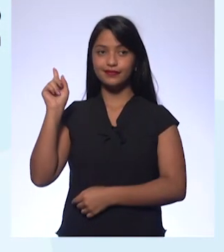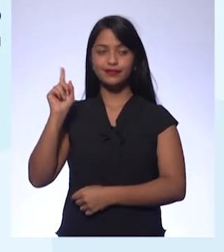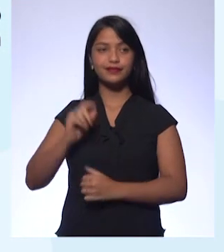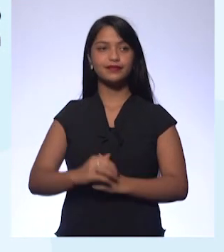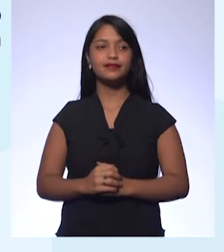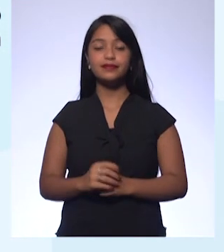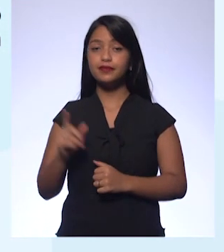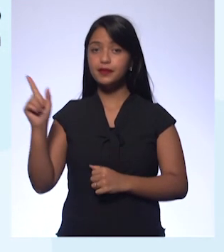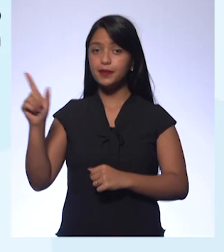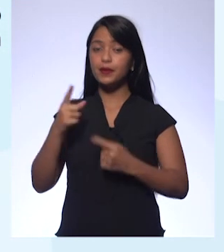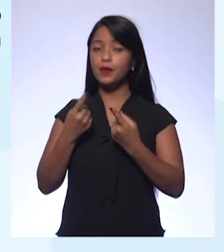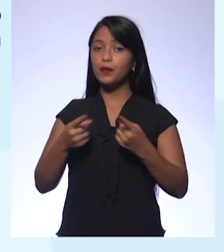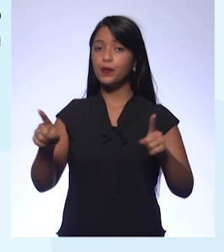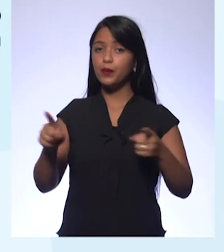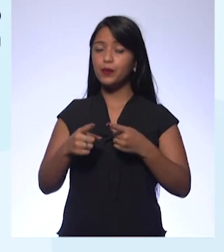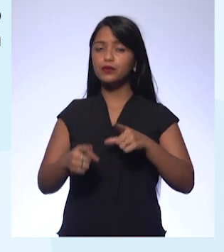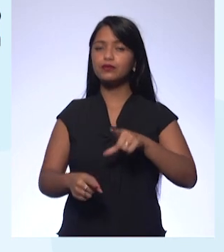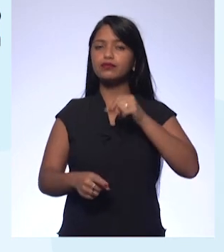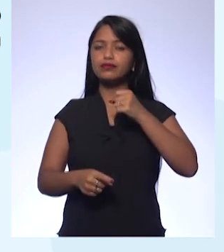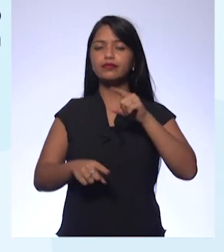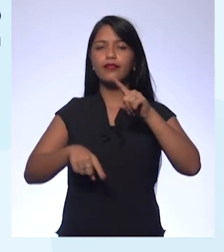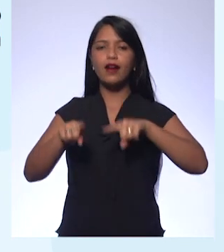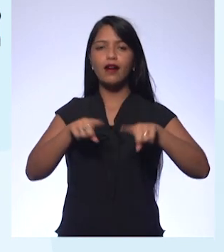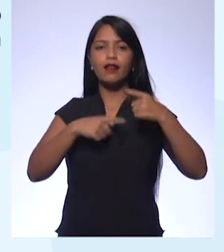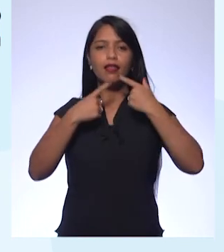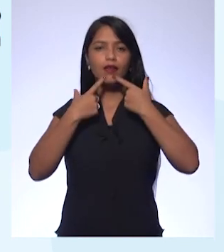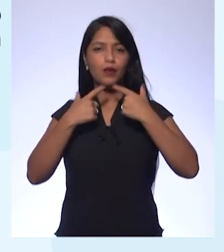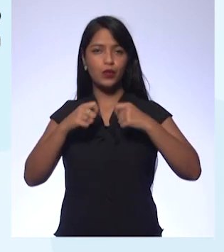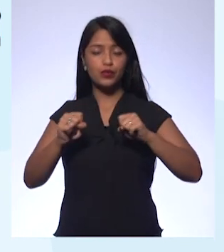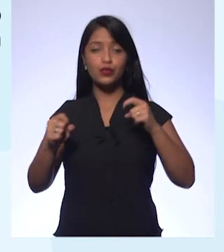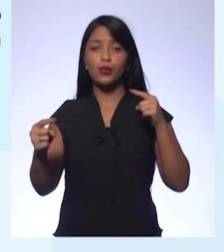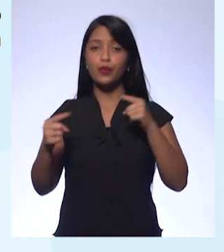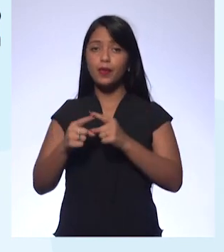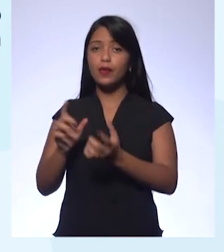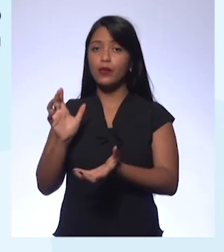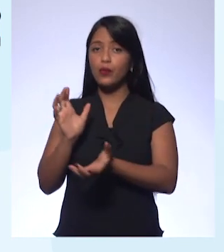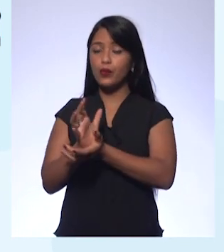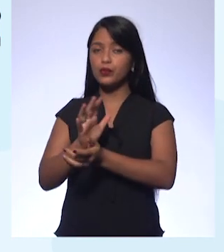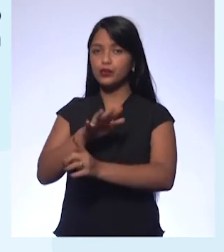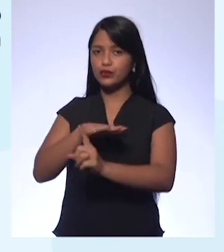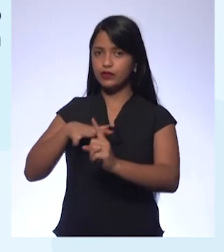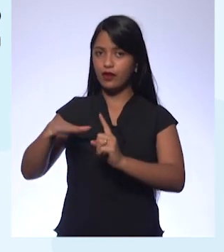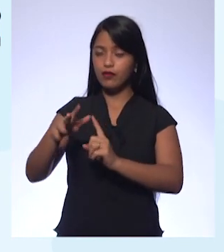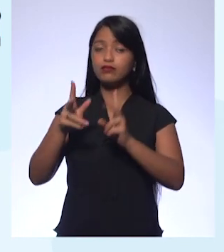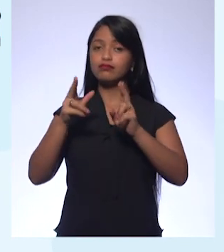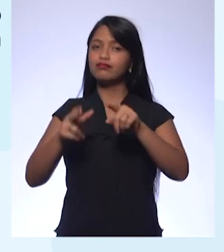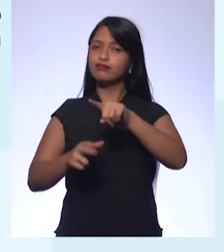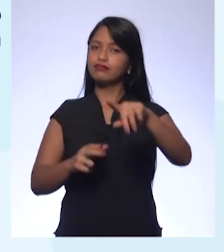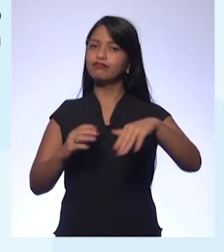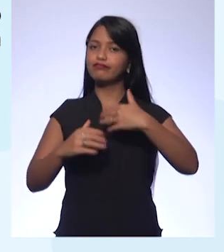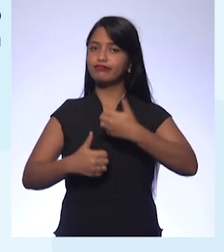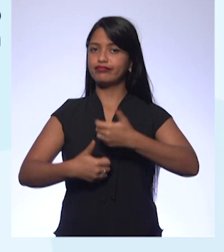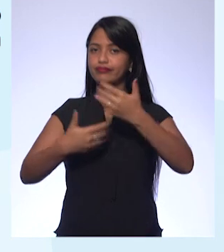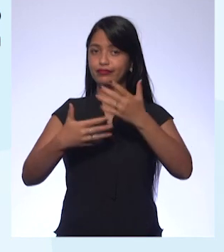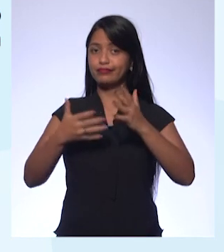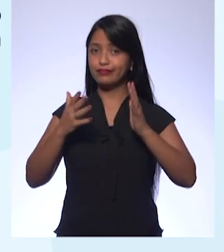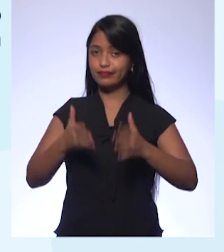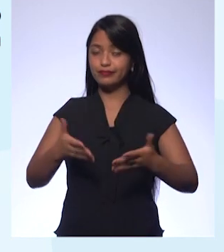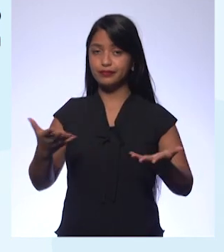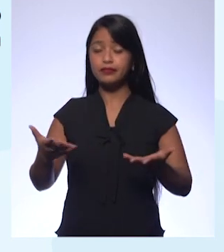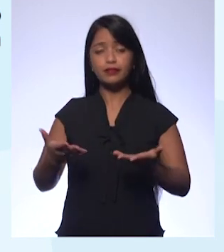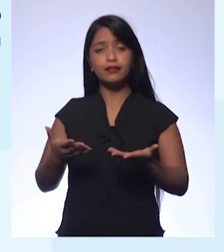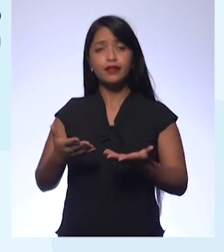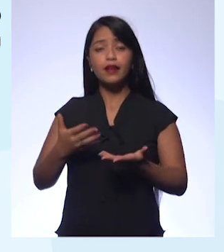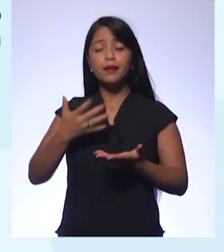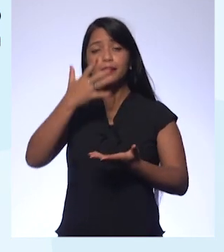de uma variedade linguística típica de um determinado grupo social, como vocês mencionaram, bem mencionaram. É intencional, uma vez que o